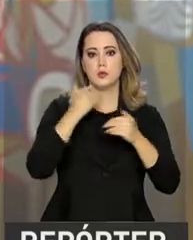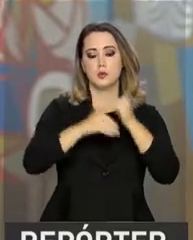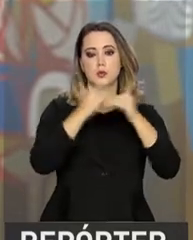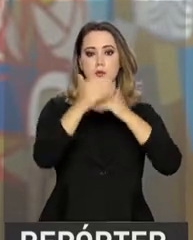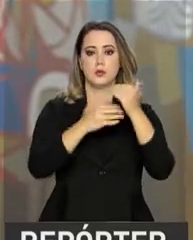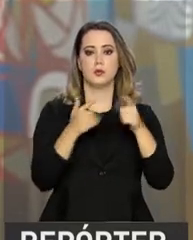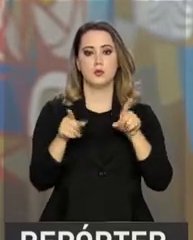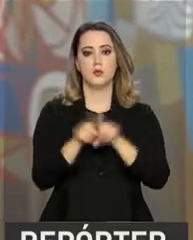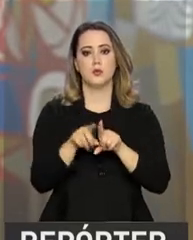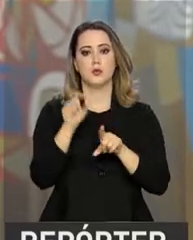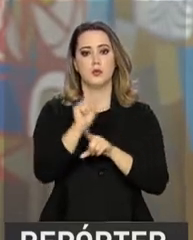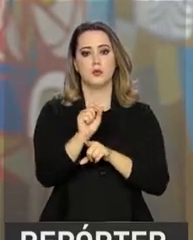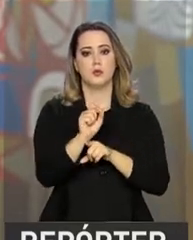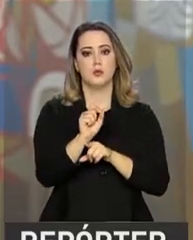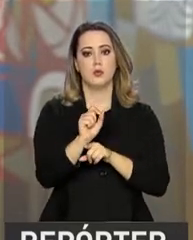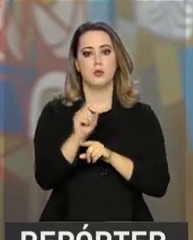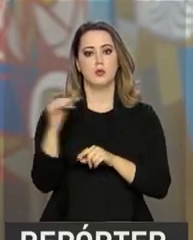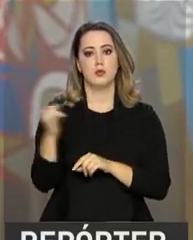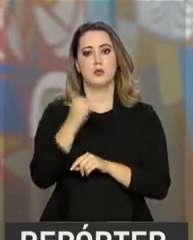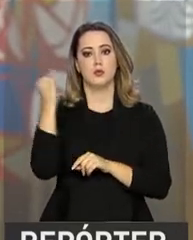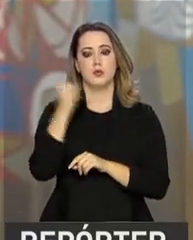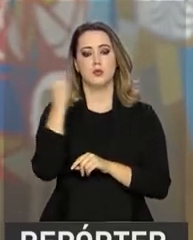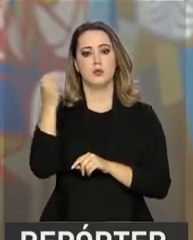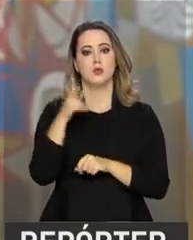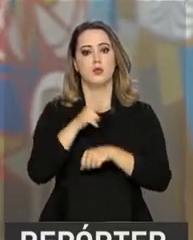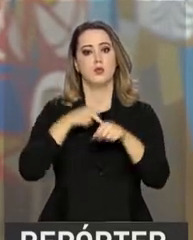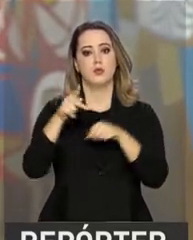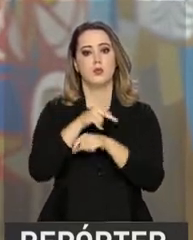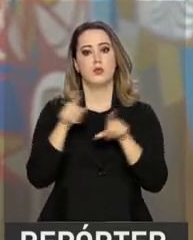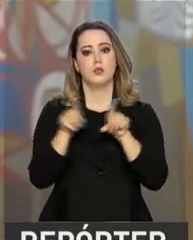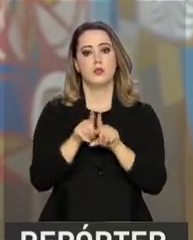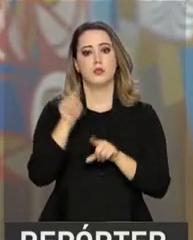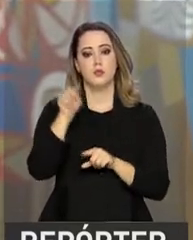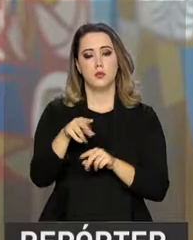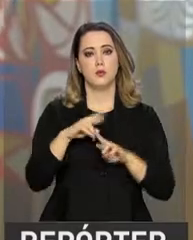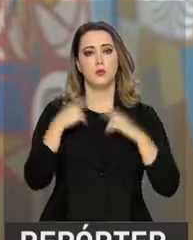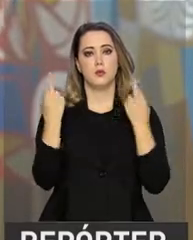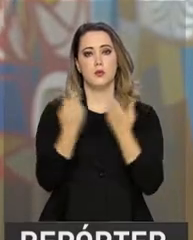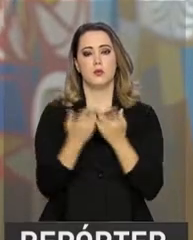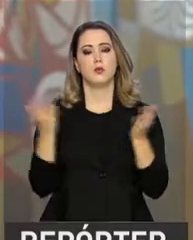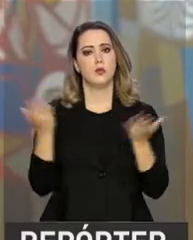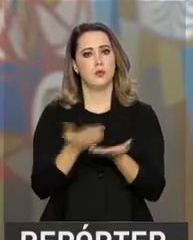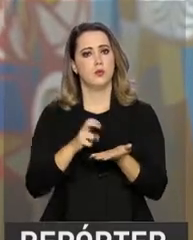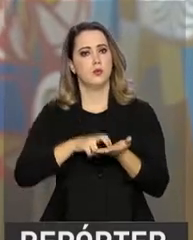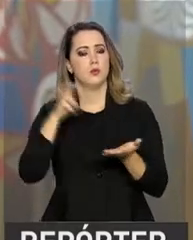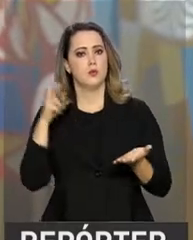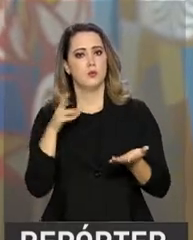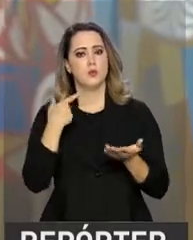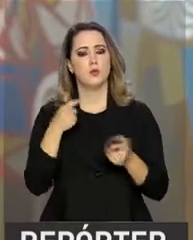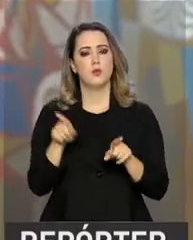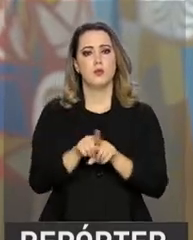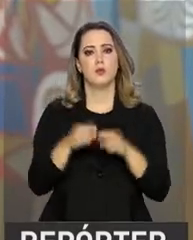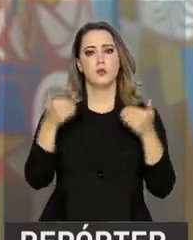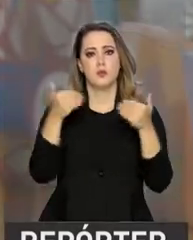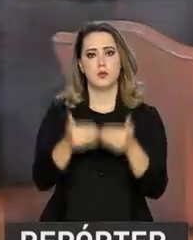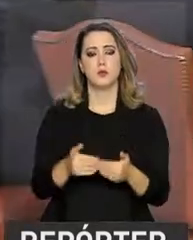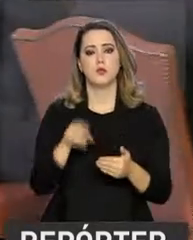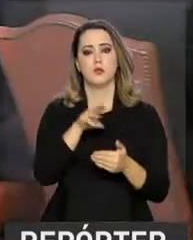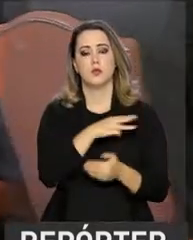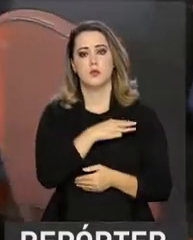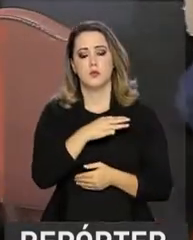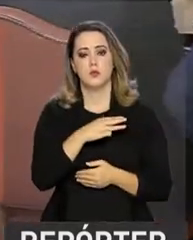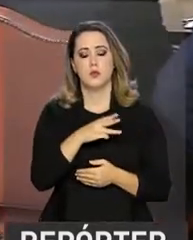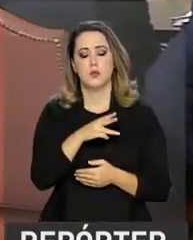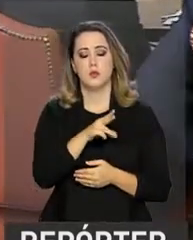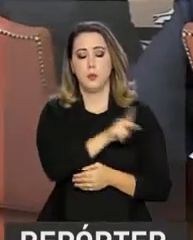e pra a importância do país né é nessa reunião de hoje pela manhã contou com a presença como você disse aí do